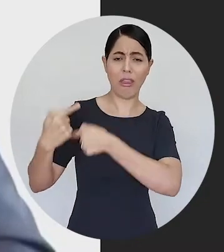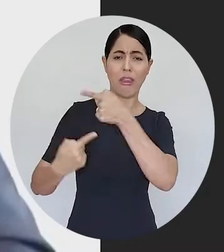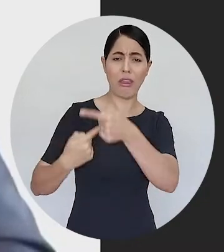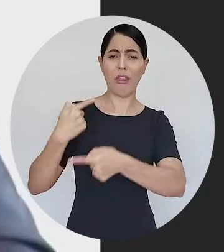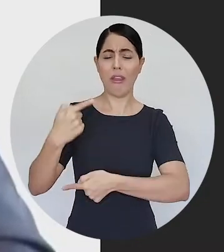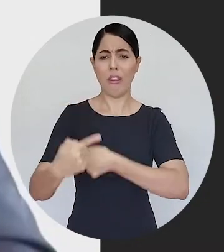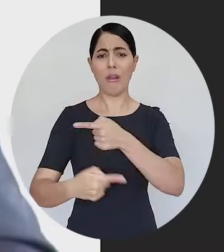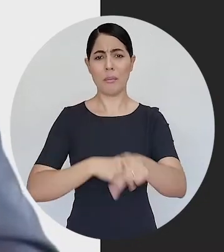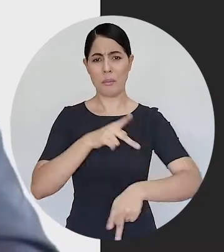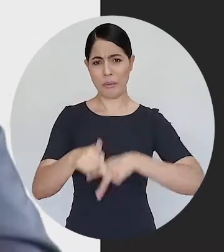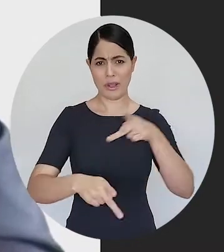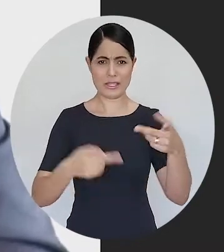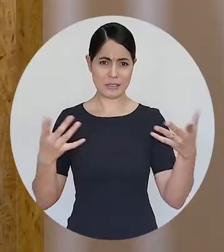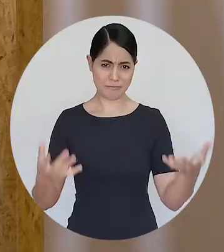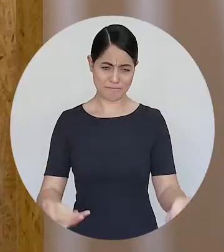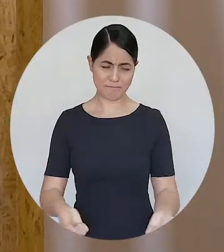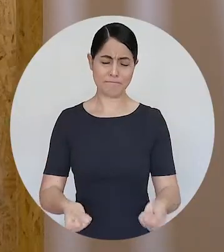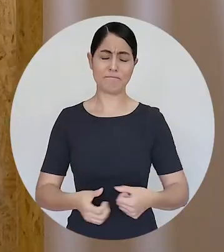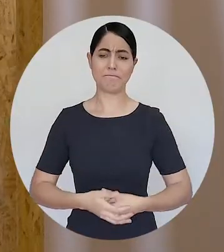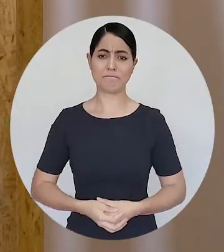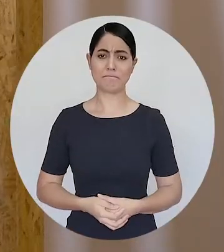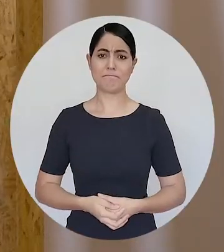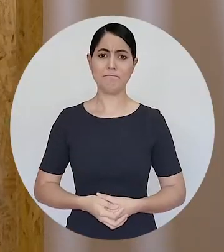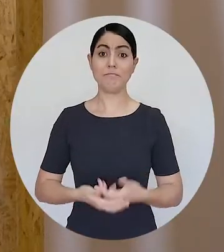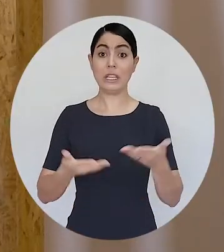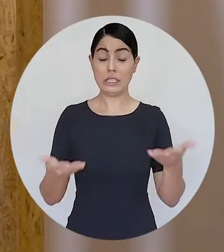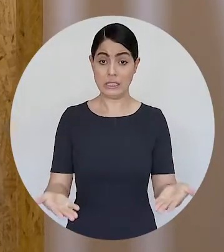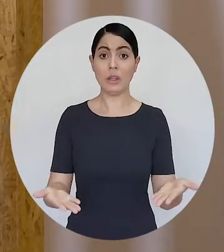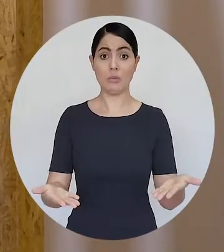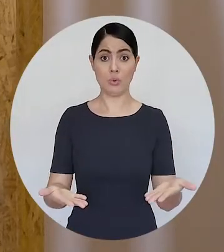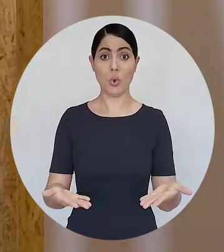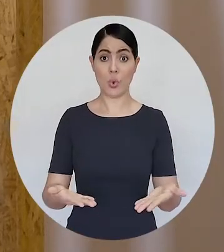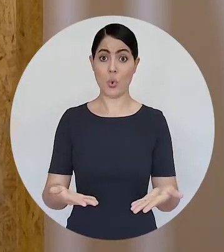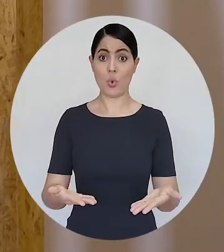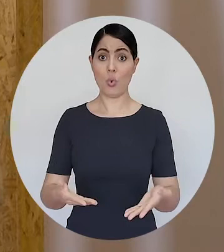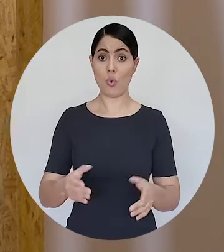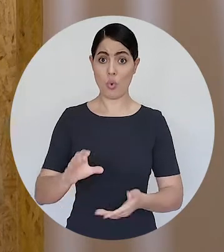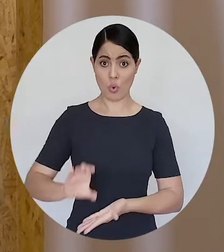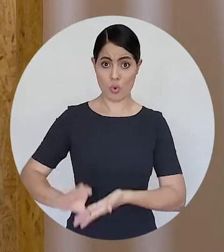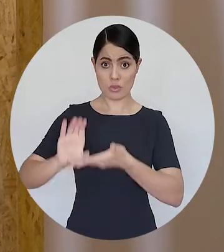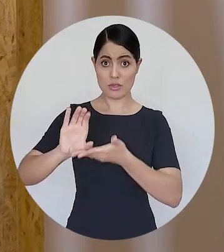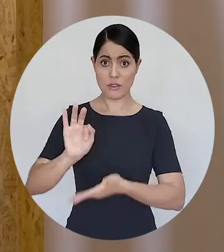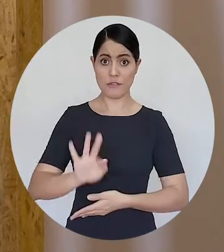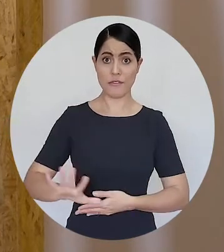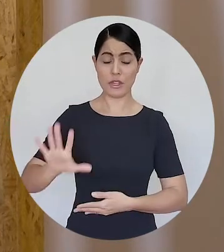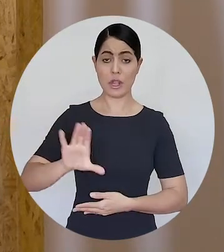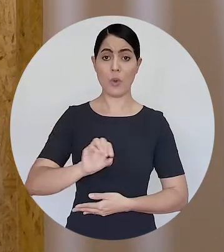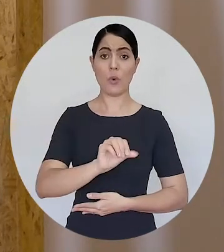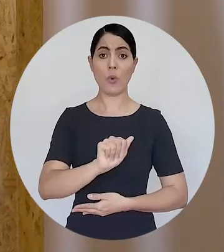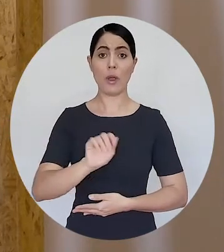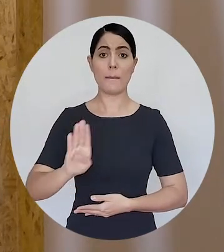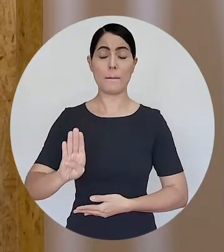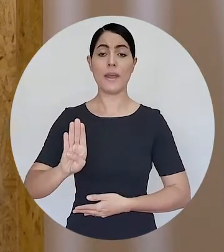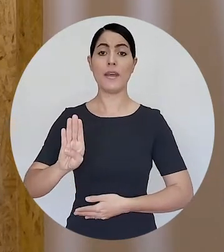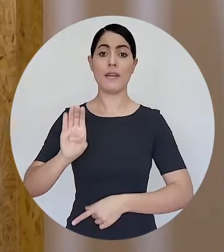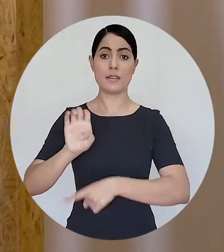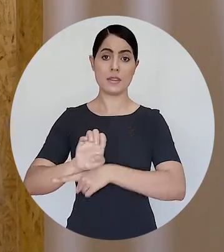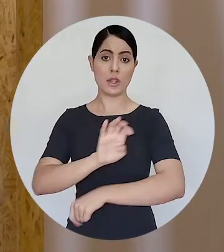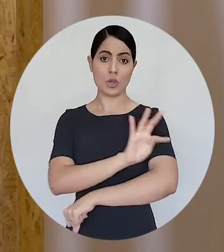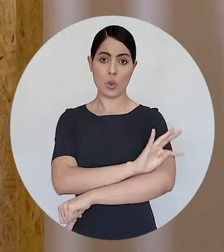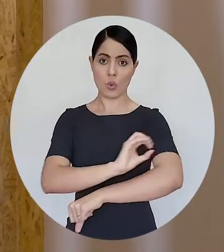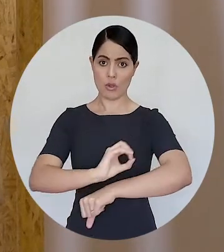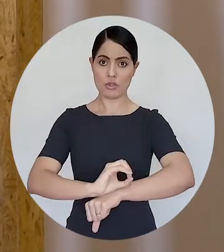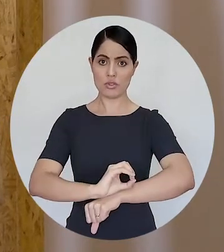gerações do nosso povo. O conselheiro federal Luiz Tadeu Guardiero, da OAB em Tocantins, foi o relator